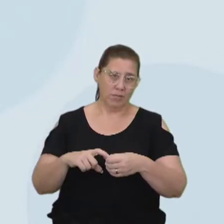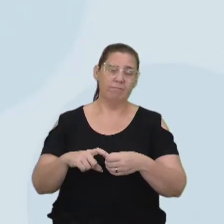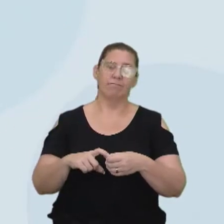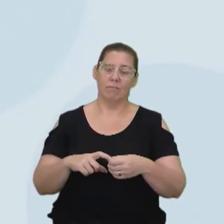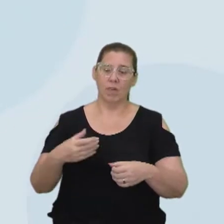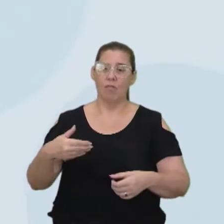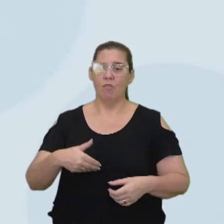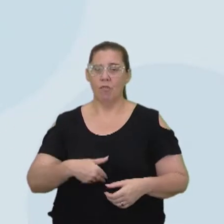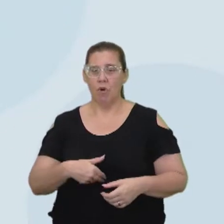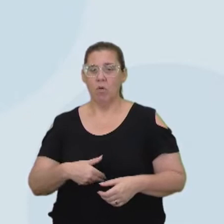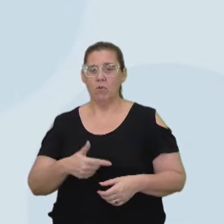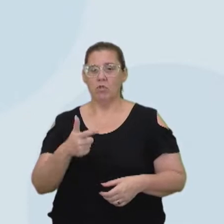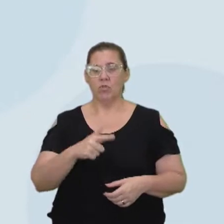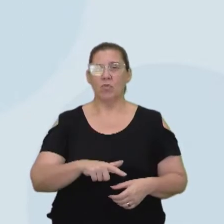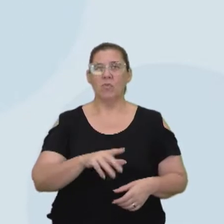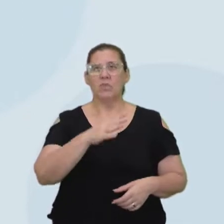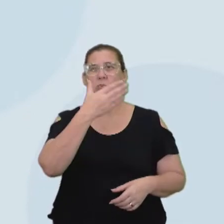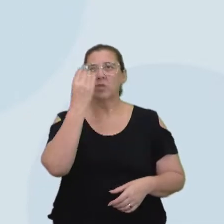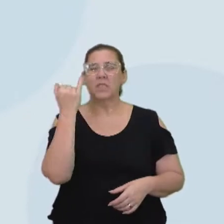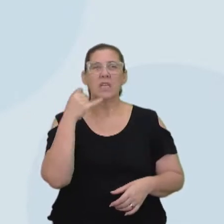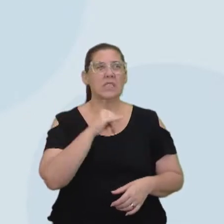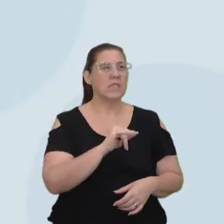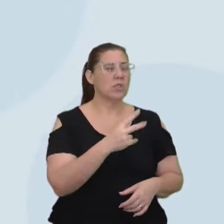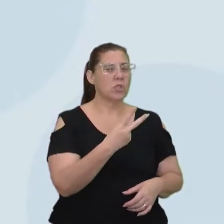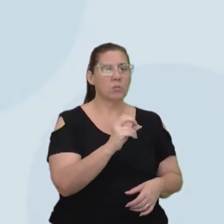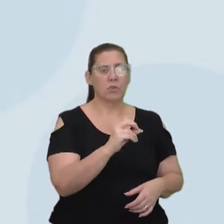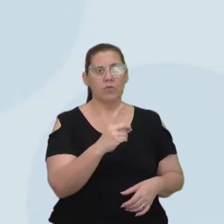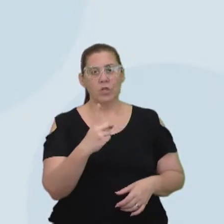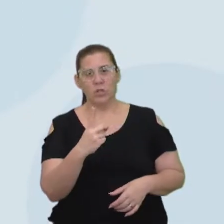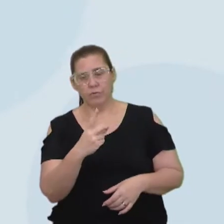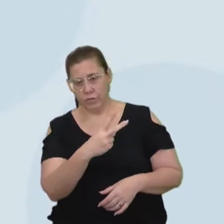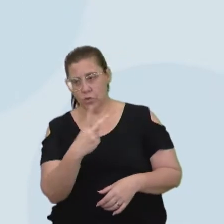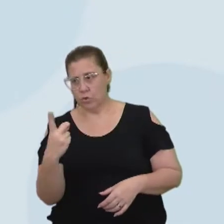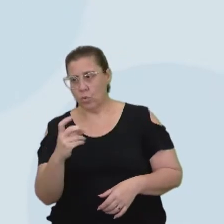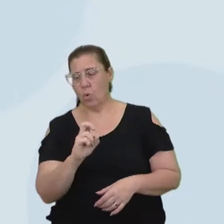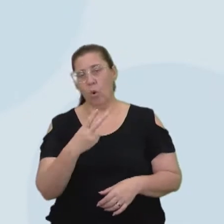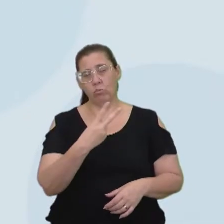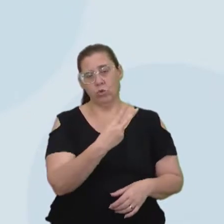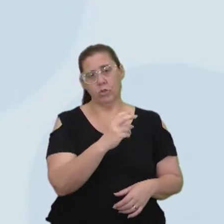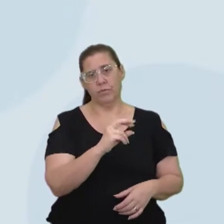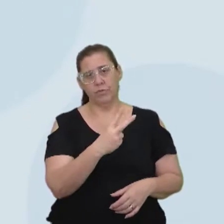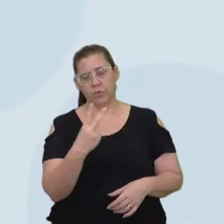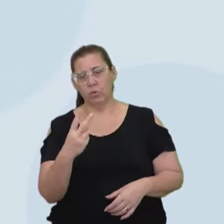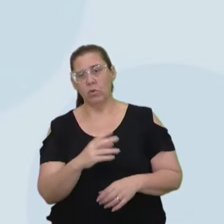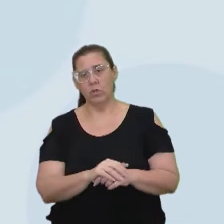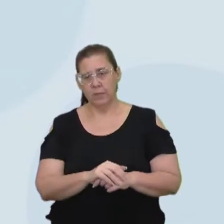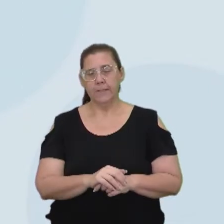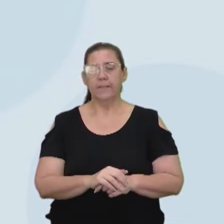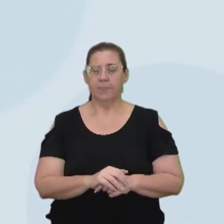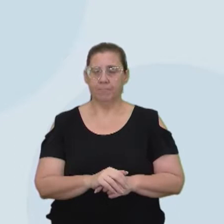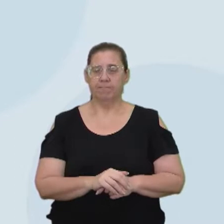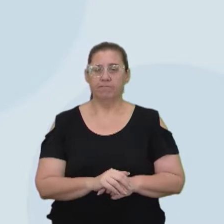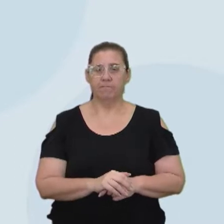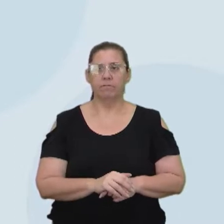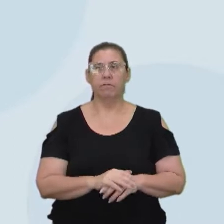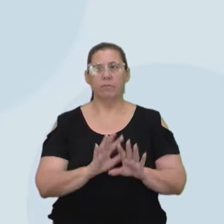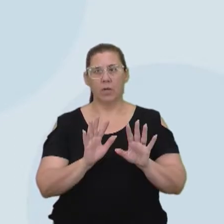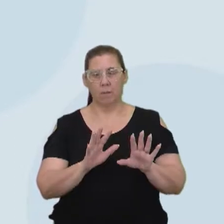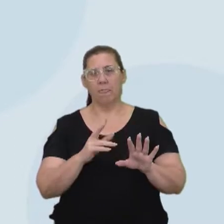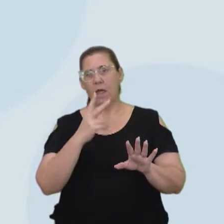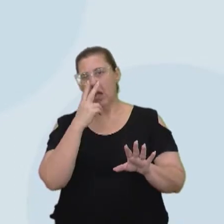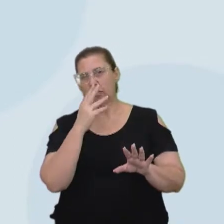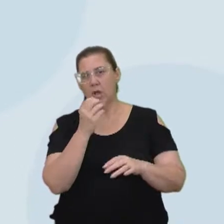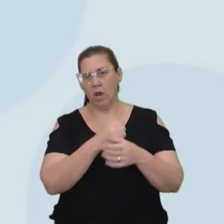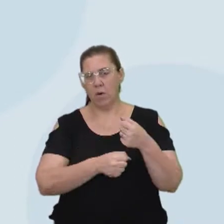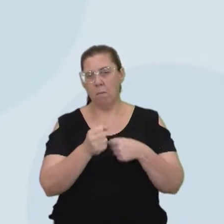só não lembro se é 2021 ou 2022 que a gente foi considerado. Mas eu acho que foi esse ano, mas se não foi, no mais absurdo dos casos,